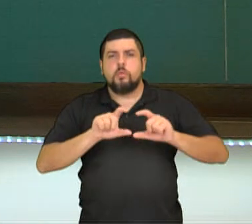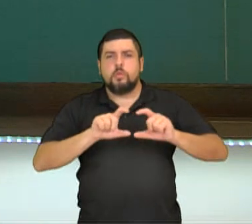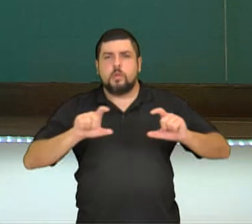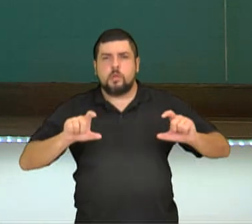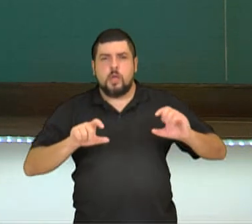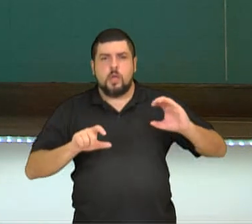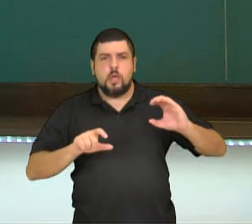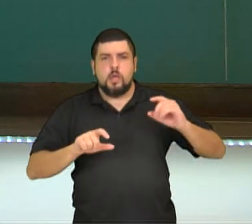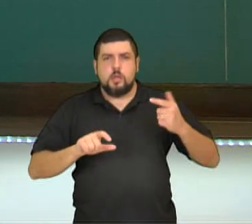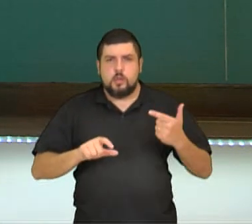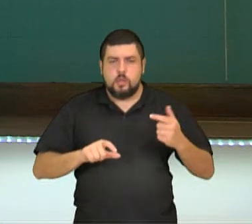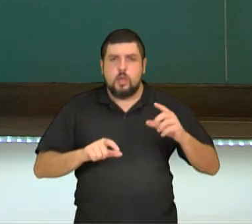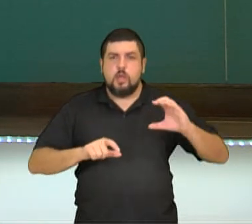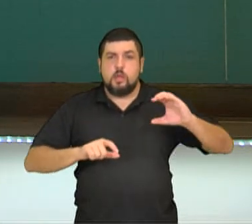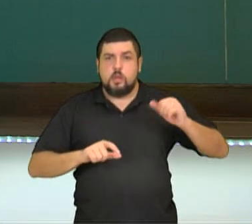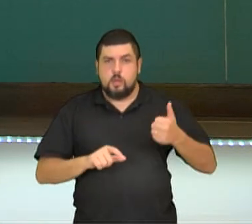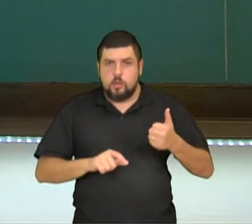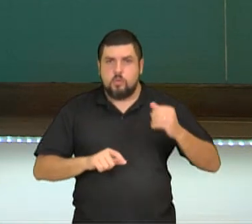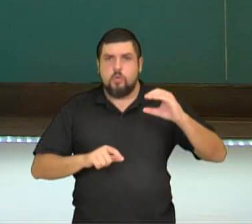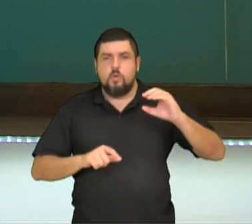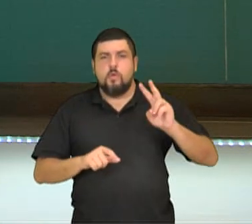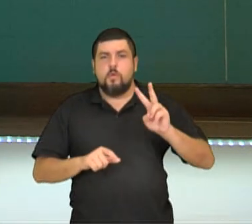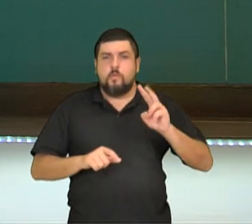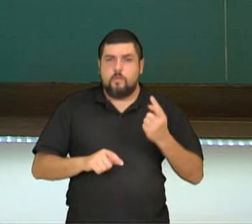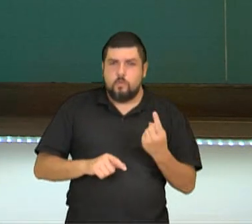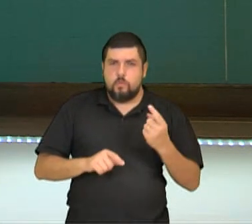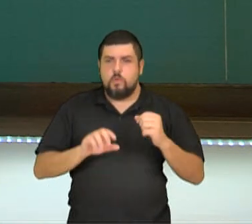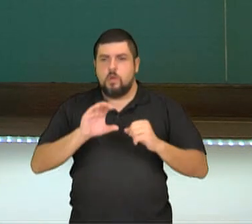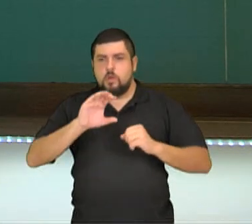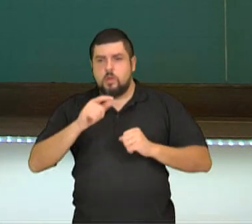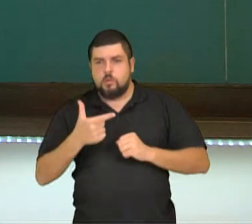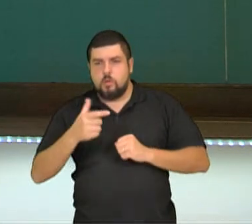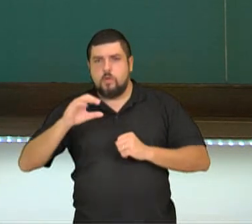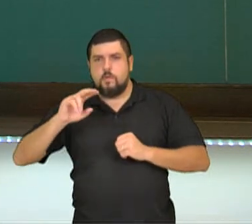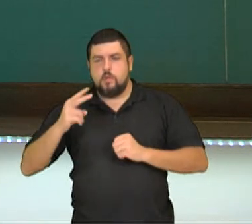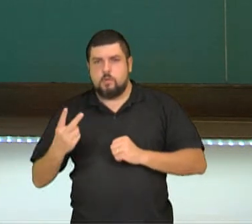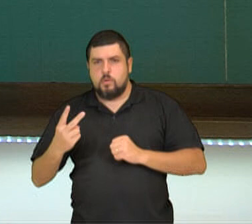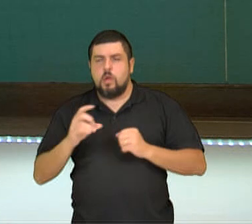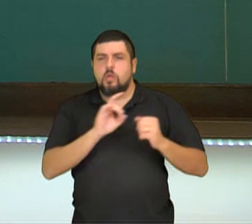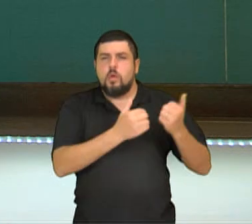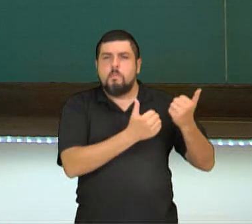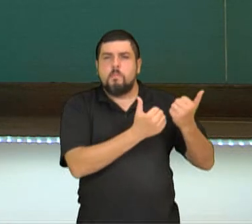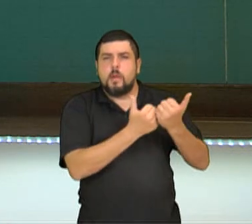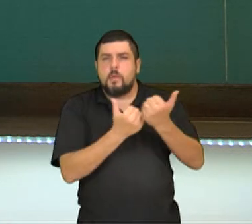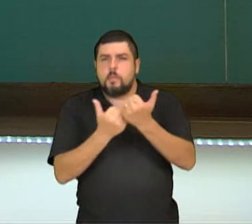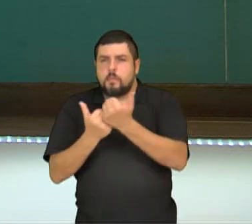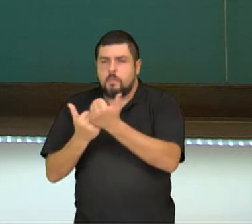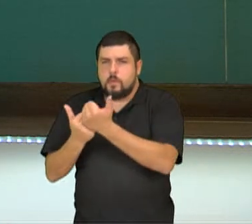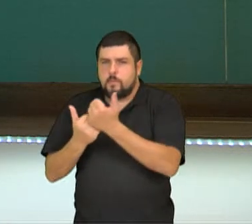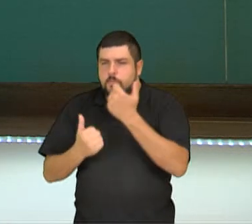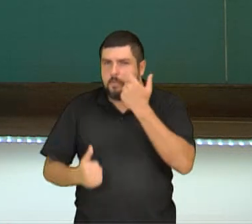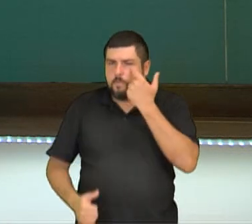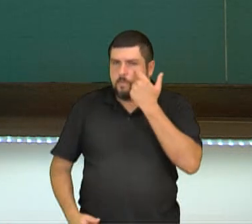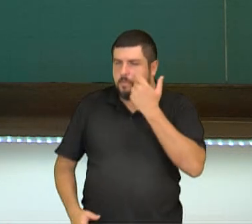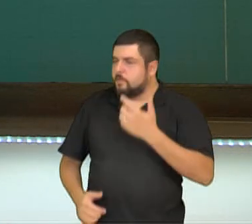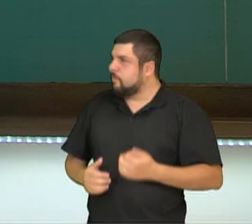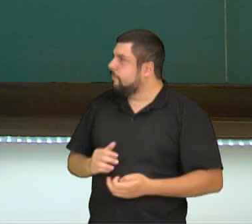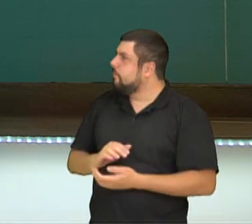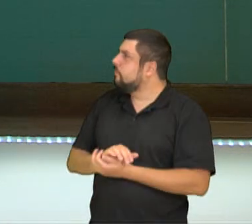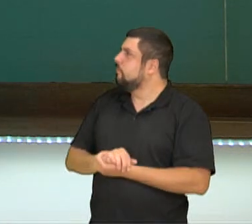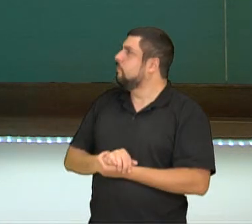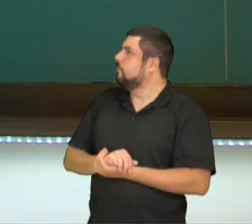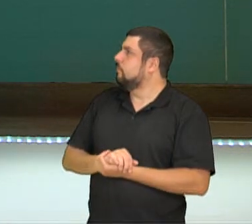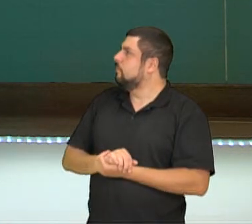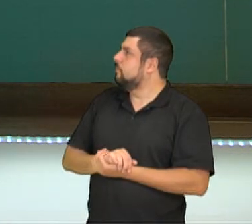C1V1, C2V2, substituindo os valores C1 20, V1 0,1, usando aqui em litros, C2, que eu